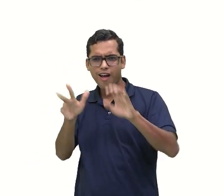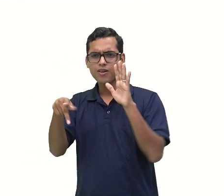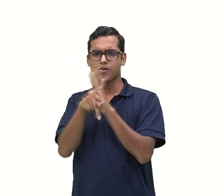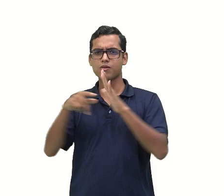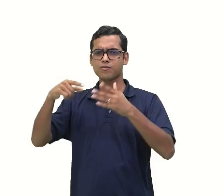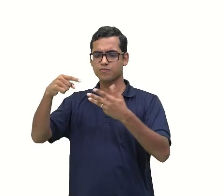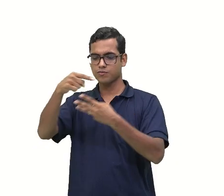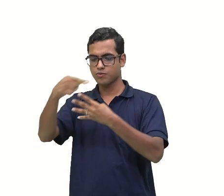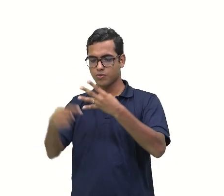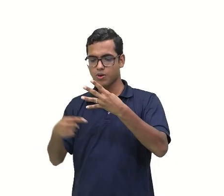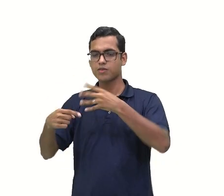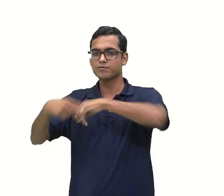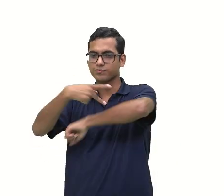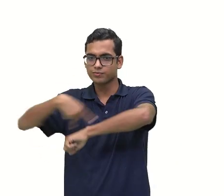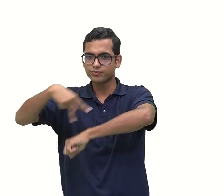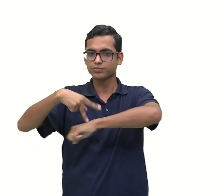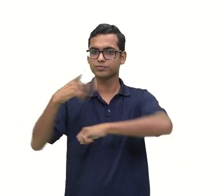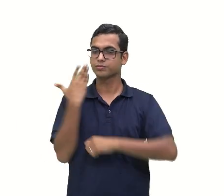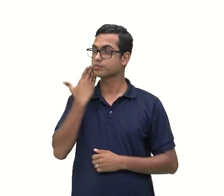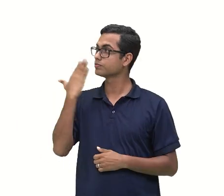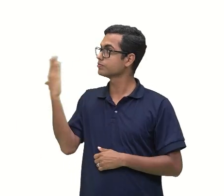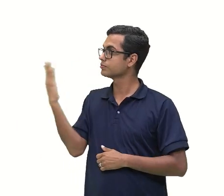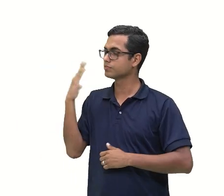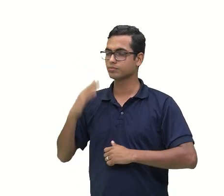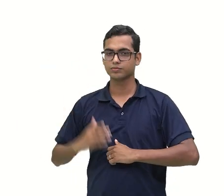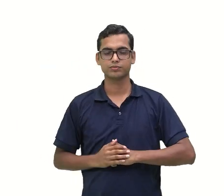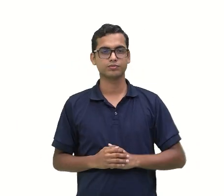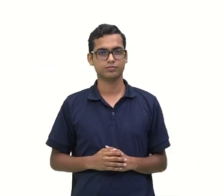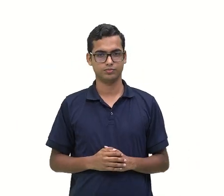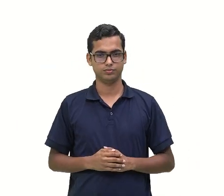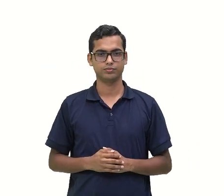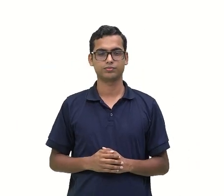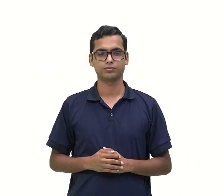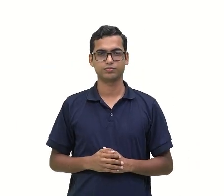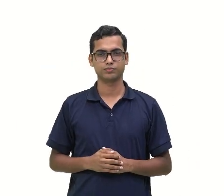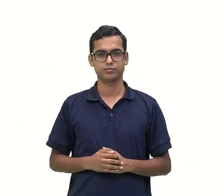modelos político-econômico japonês e também